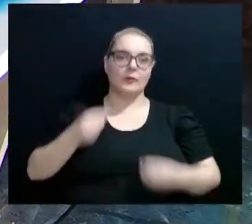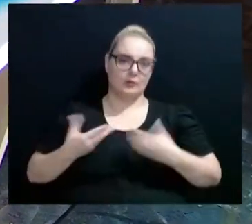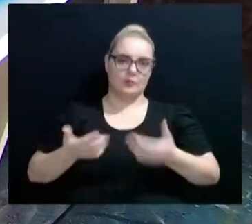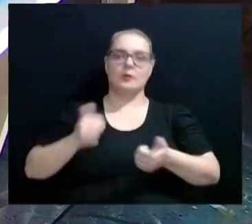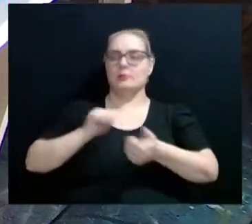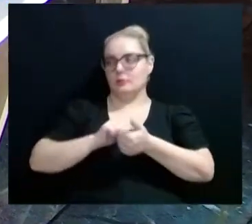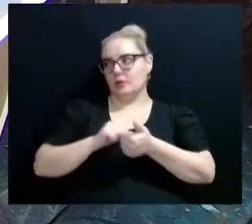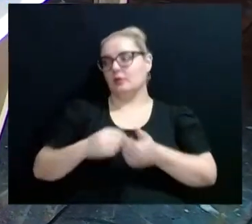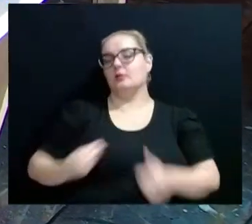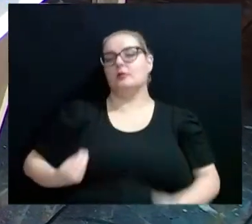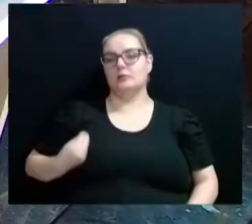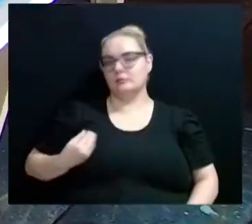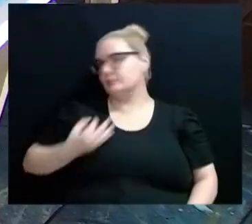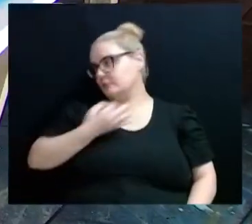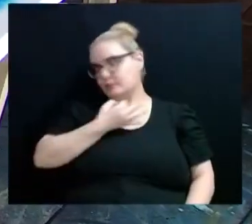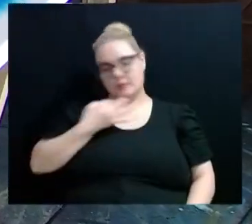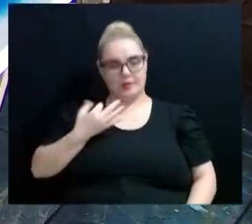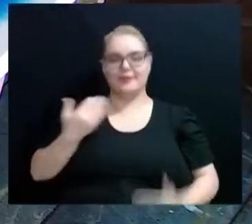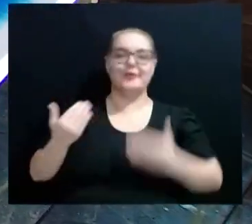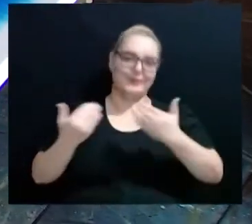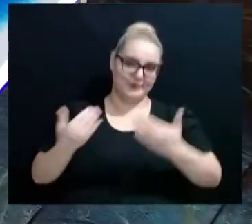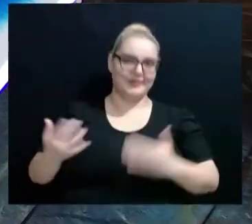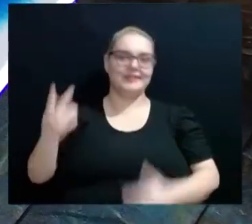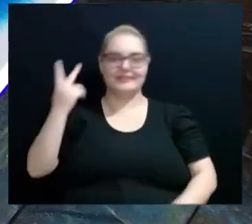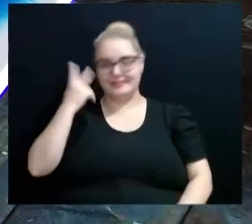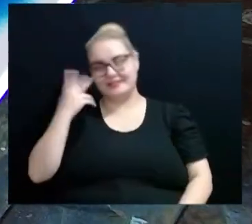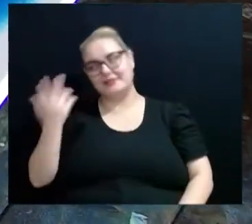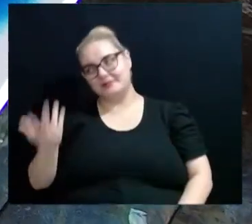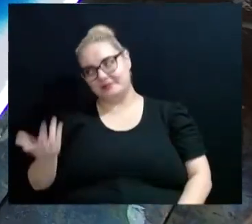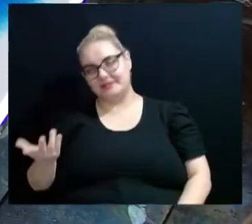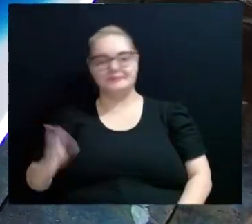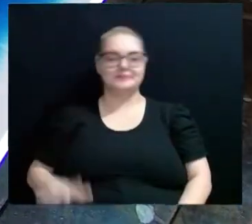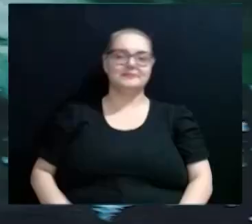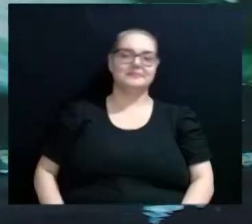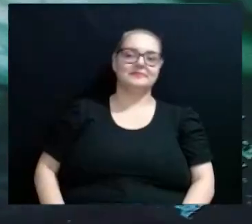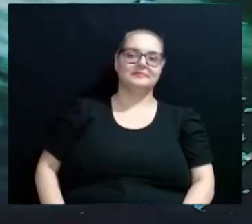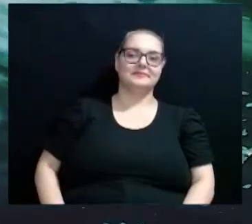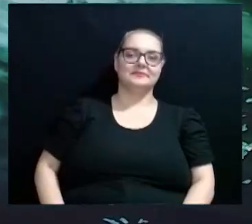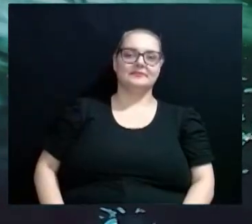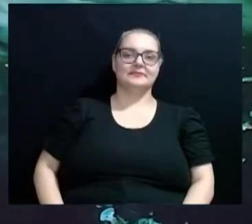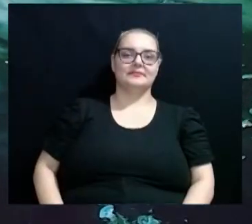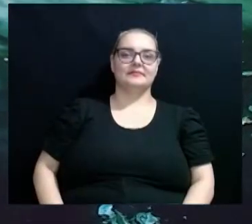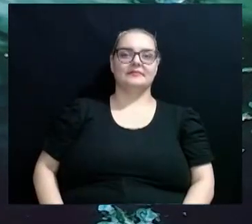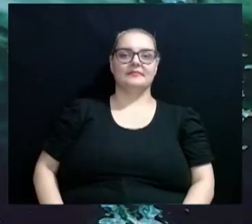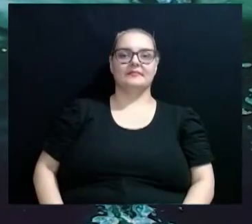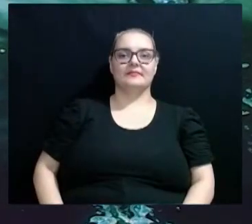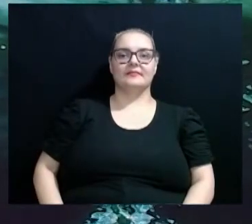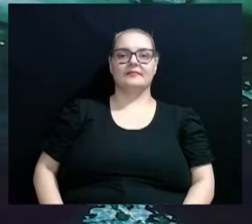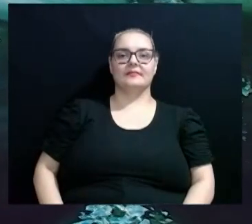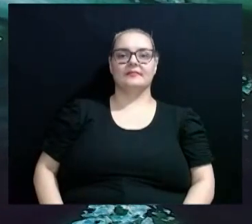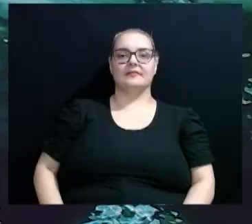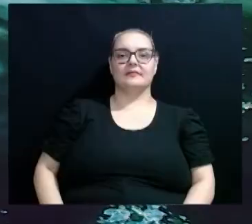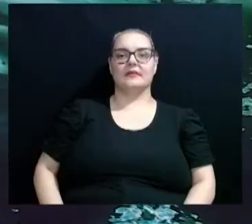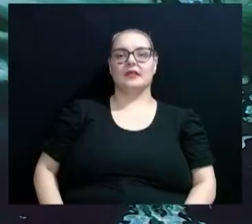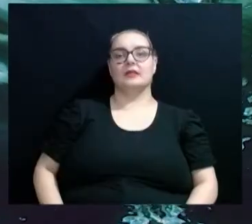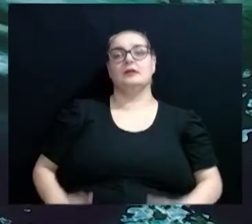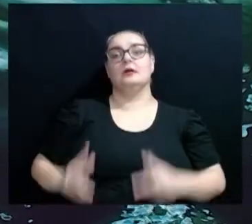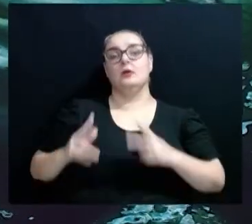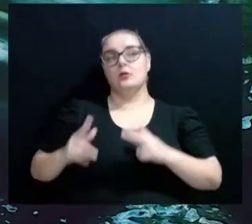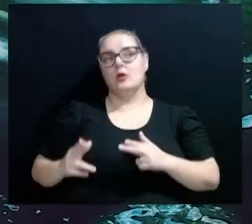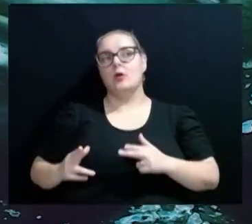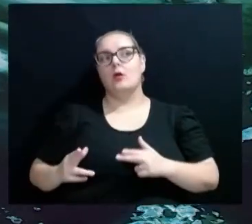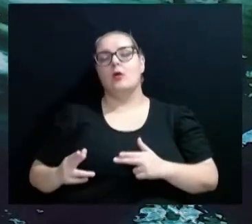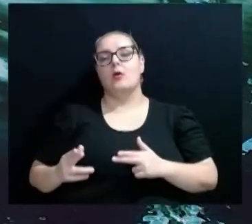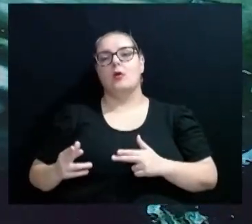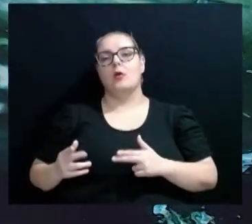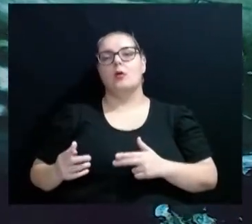Campinas proporciona, uma qualidade de vida excepcional comparado com São Paulo. Então, com o